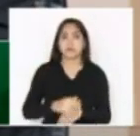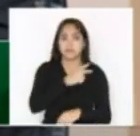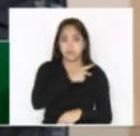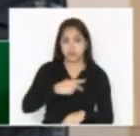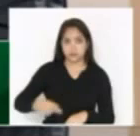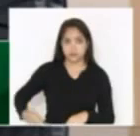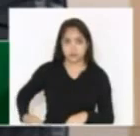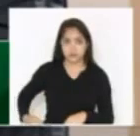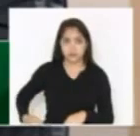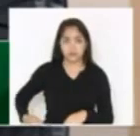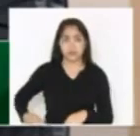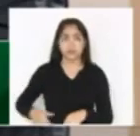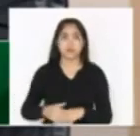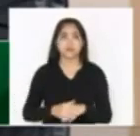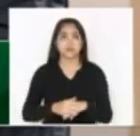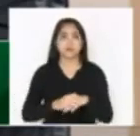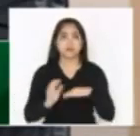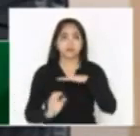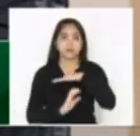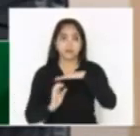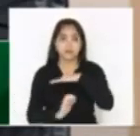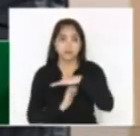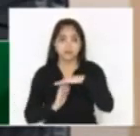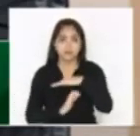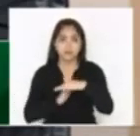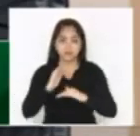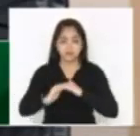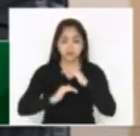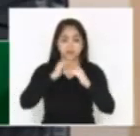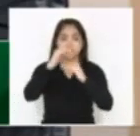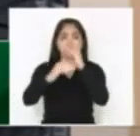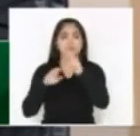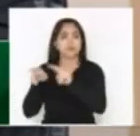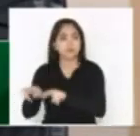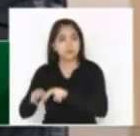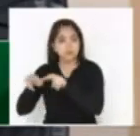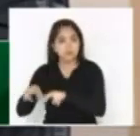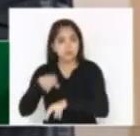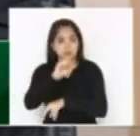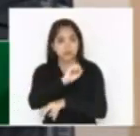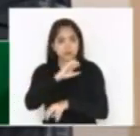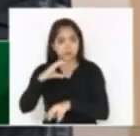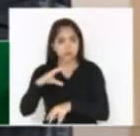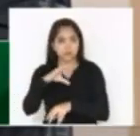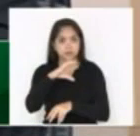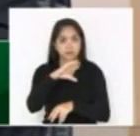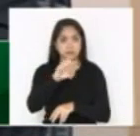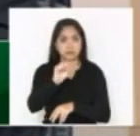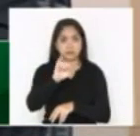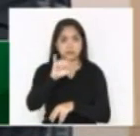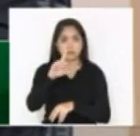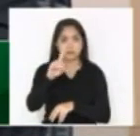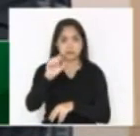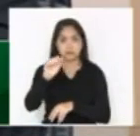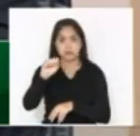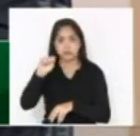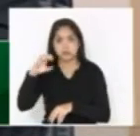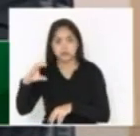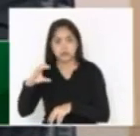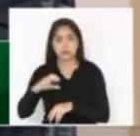da Companhia Integrada de Desenvolvimento Agrícola de Santa Catarina, SIDASC, Enuri